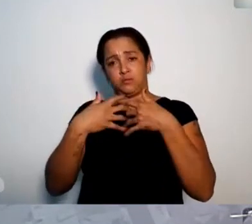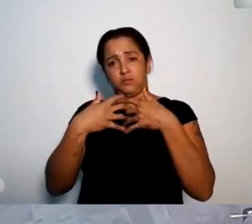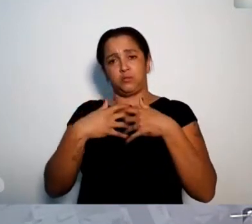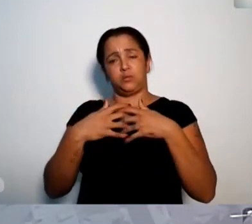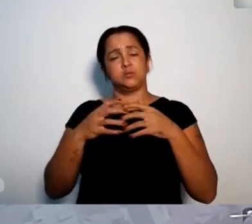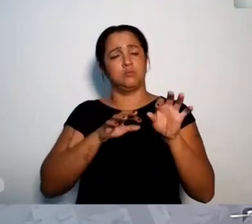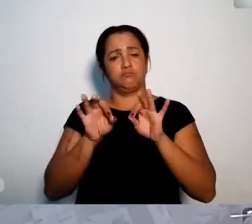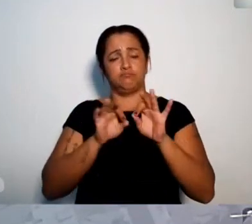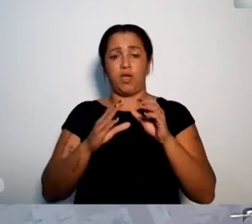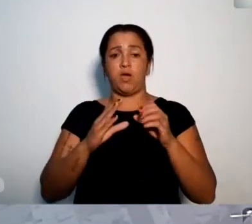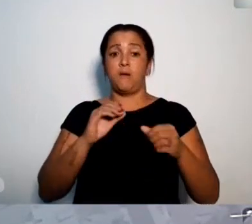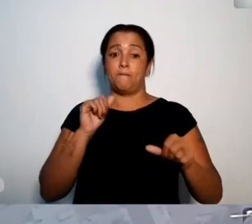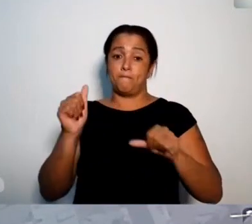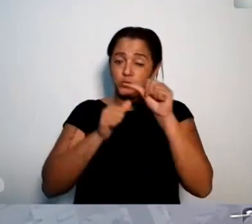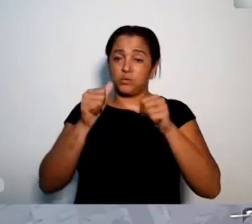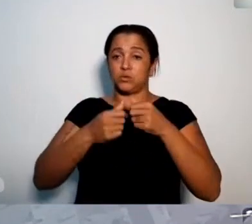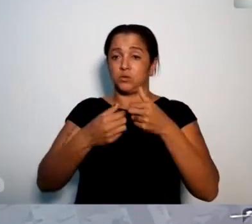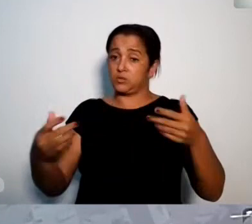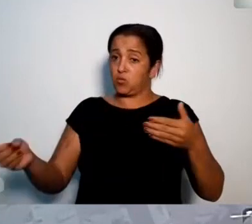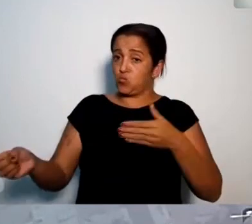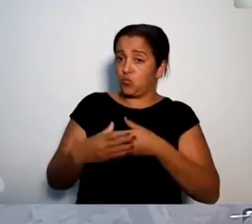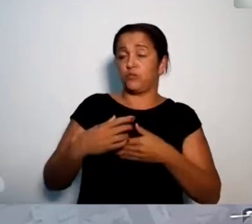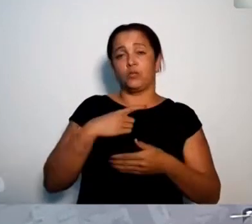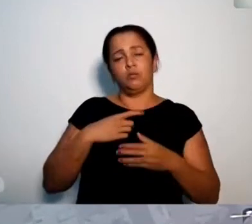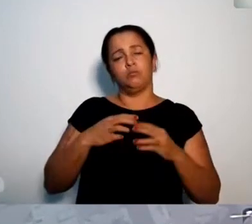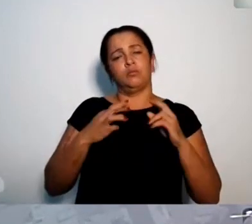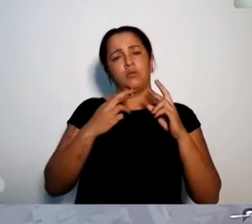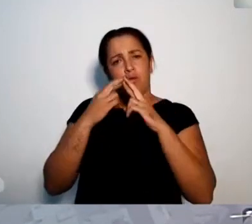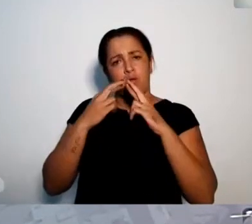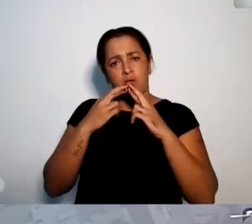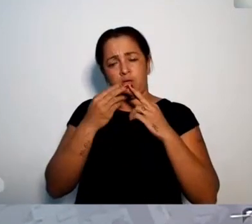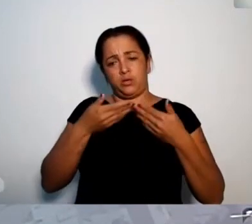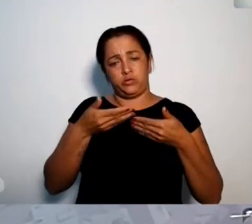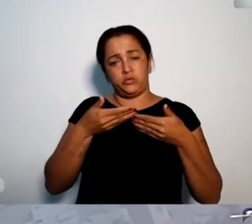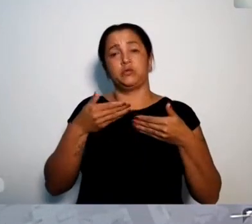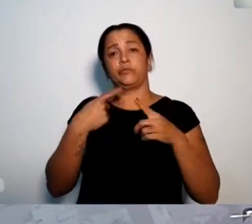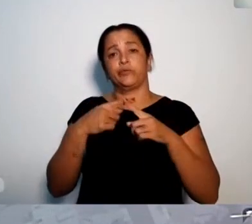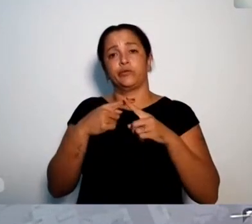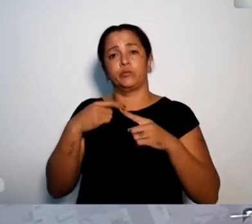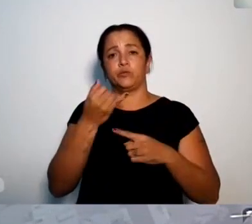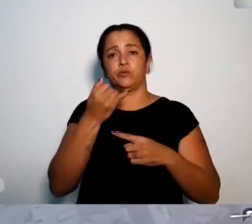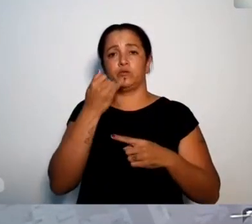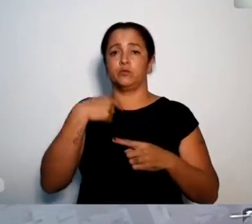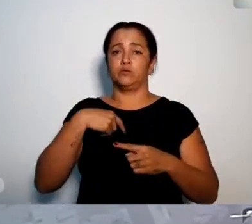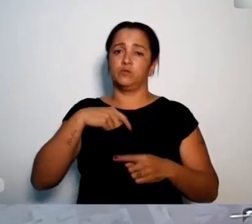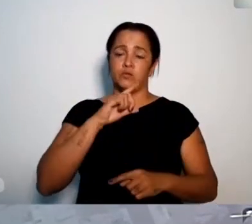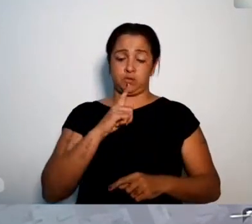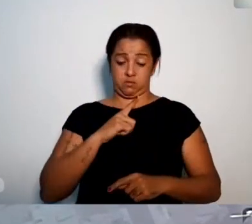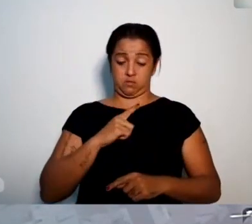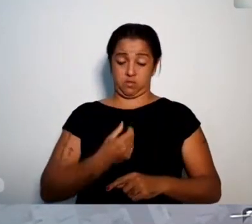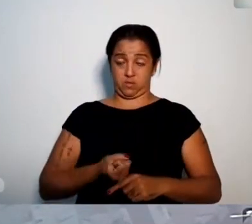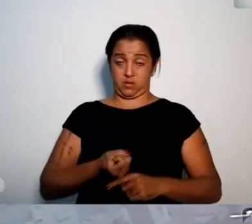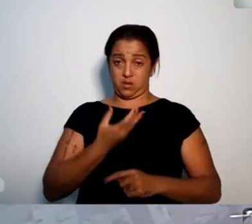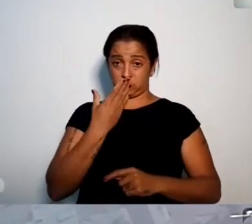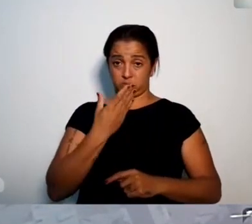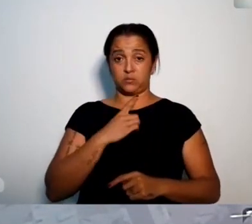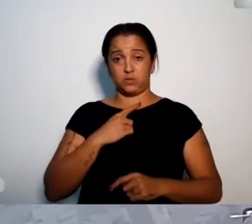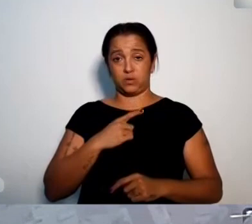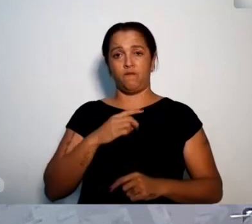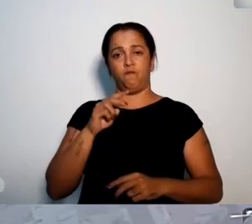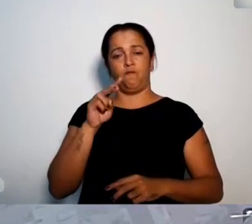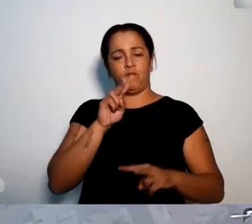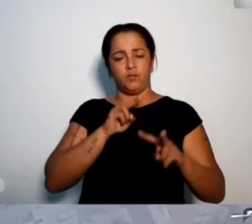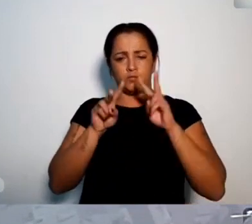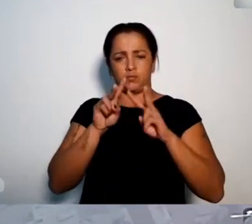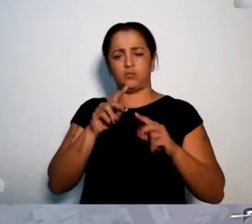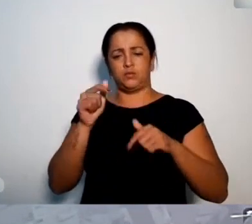rede. É importante a gente colocar tudo isso, porque além dessa criação que visa habilitar o trabalhador à percepção de